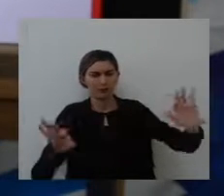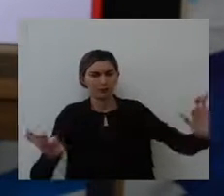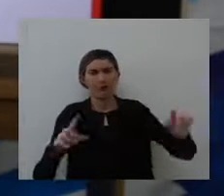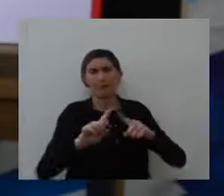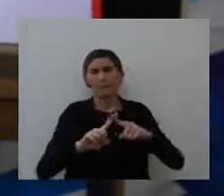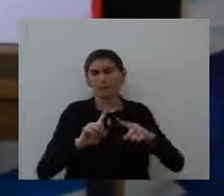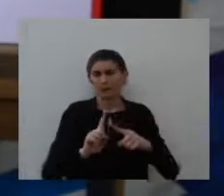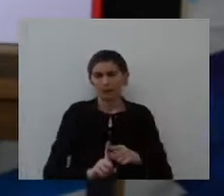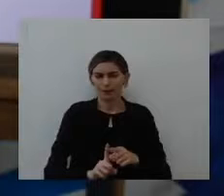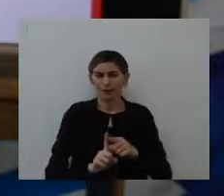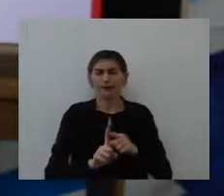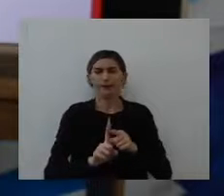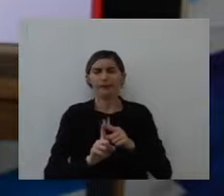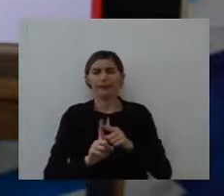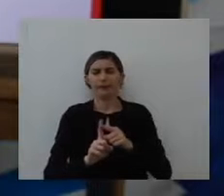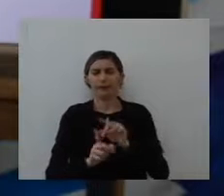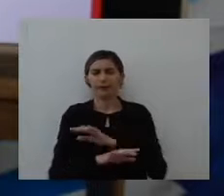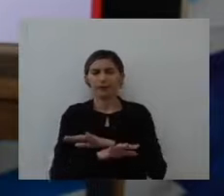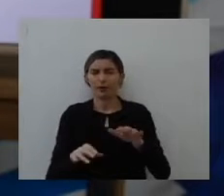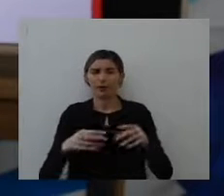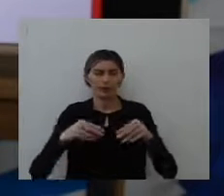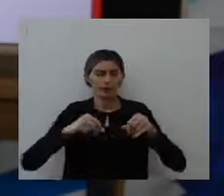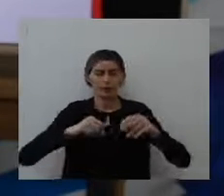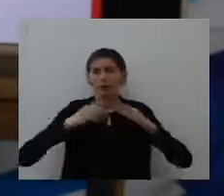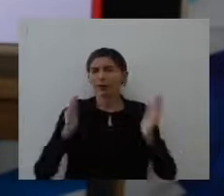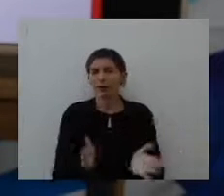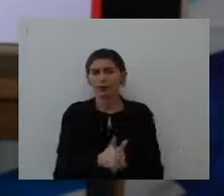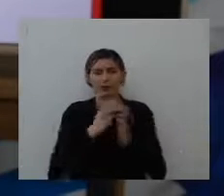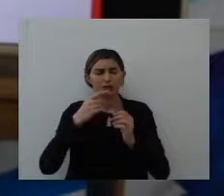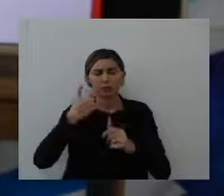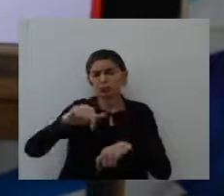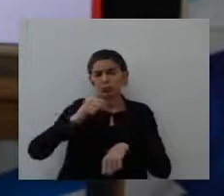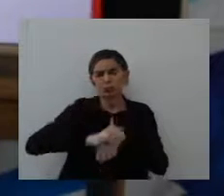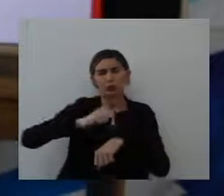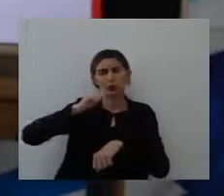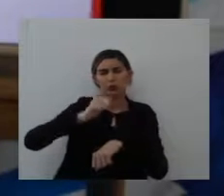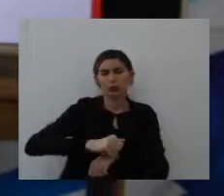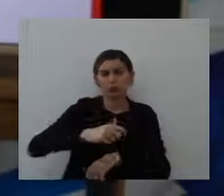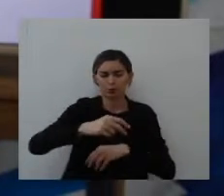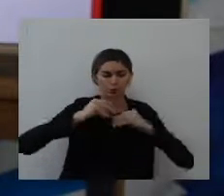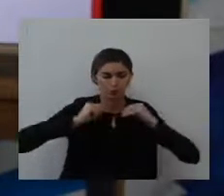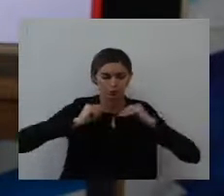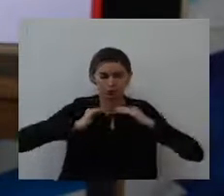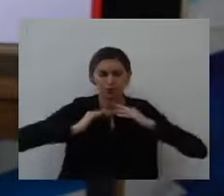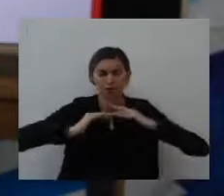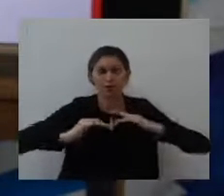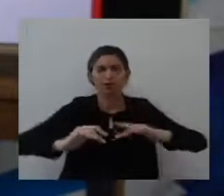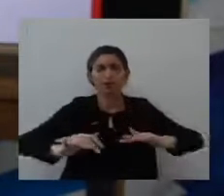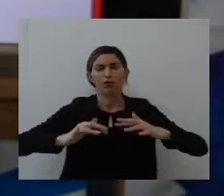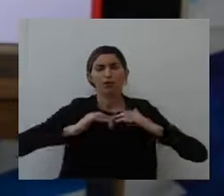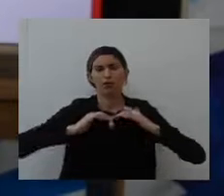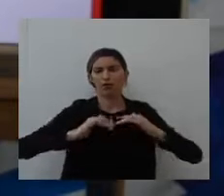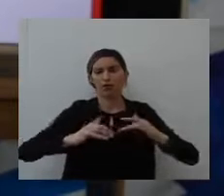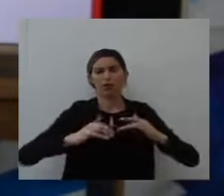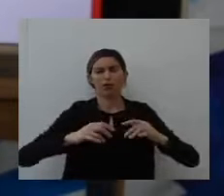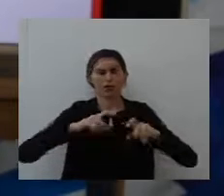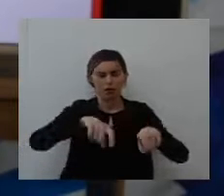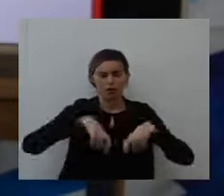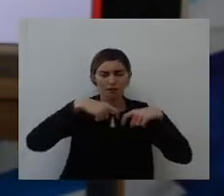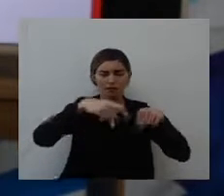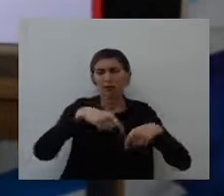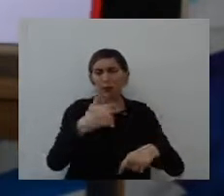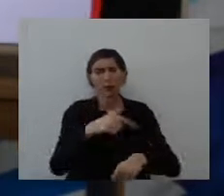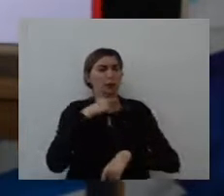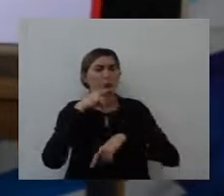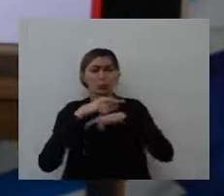isso, Pimpão? O solo é pobre, gente. O solo grego é pobre e os instrumentos, a forma de produção